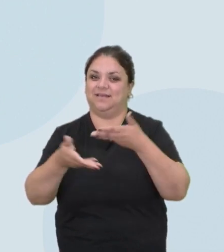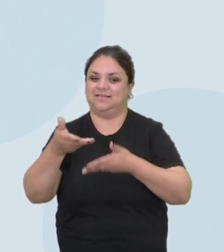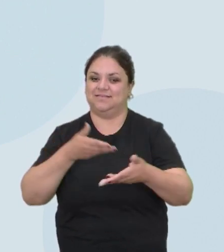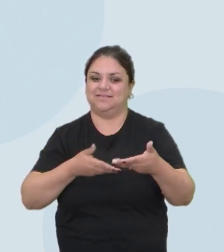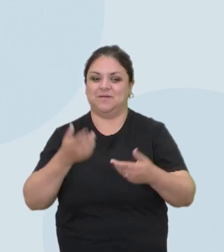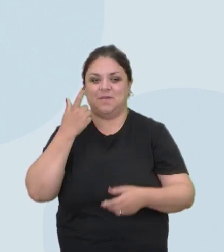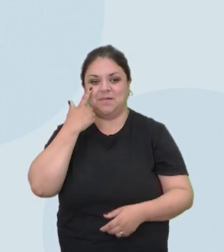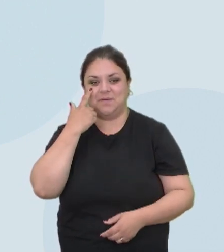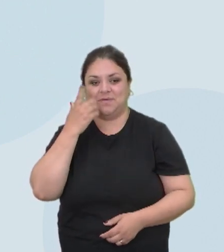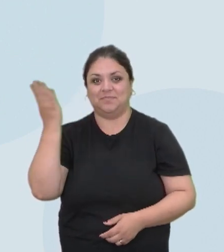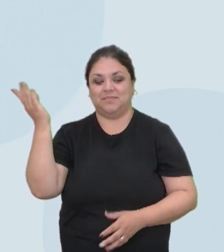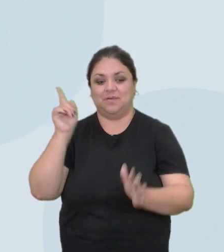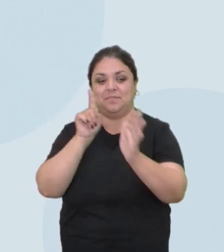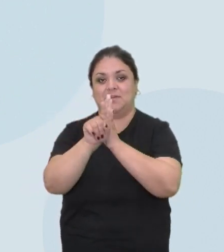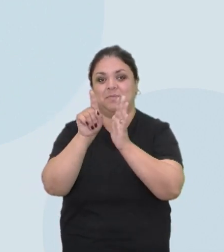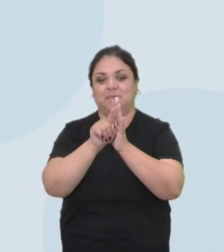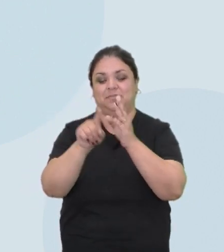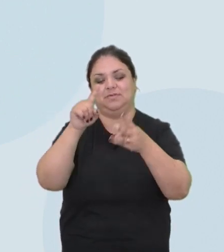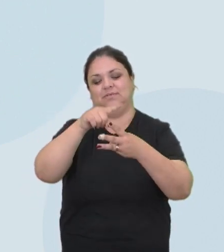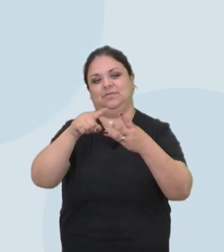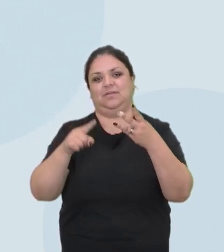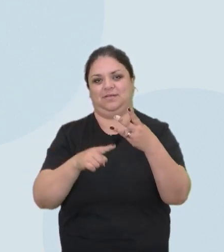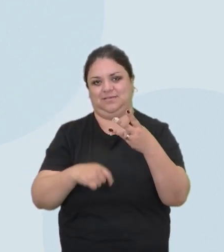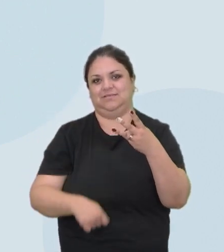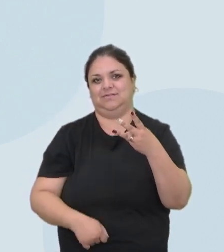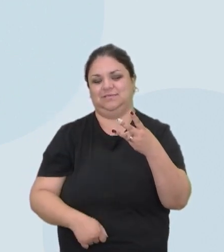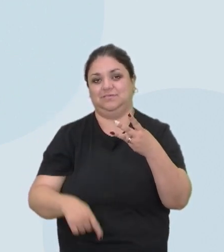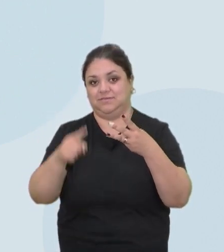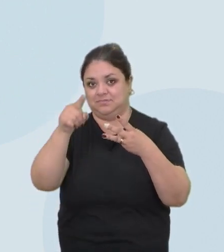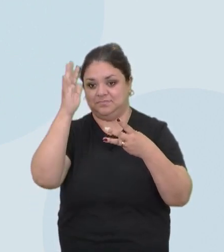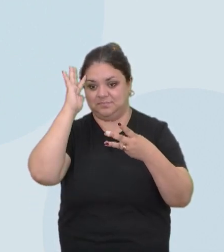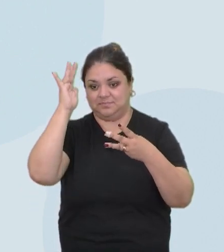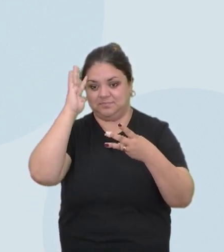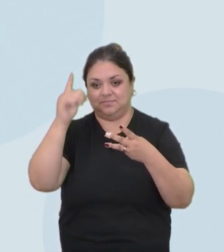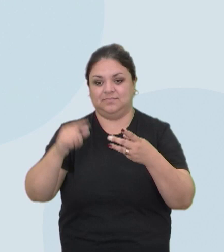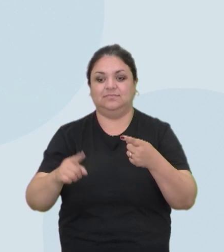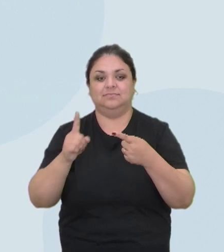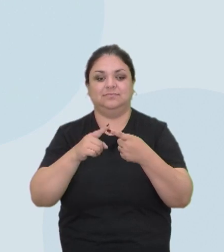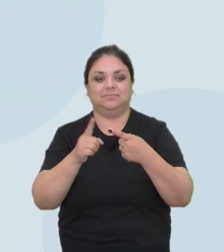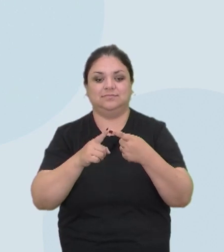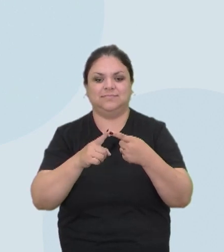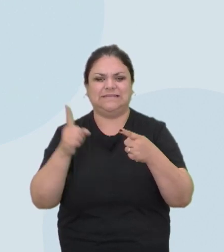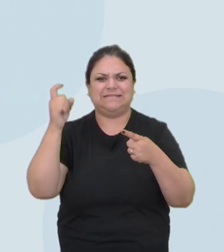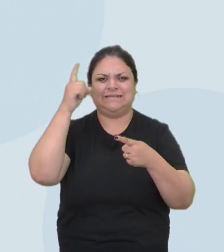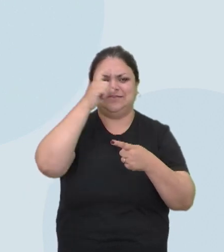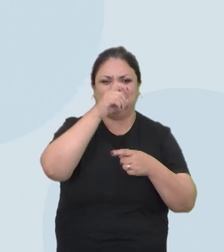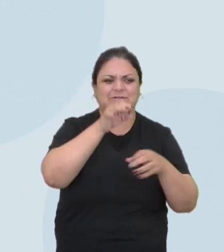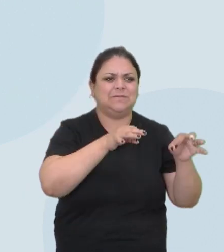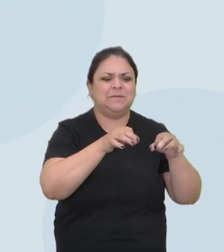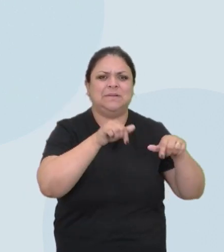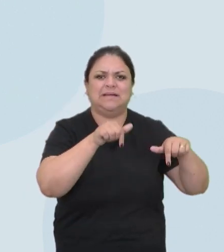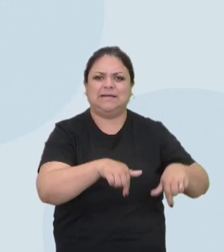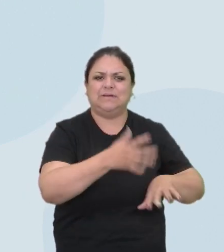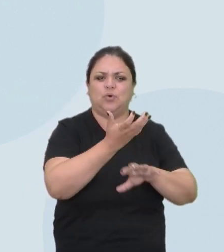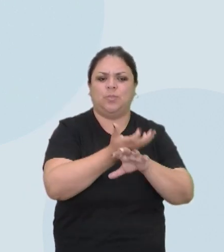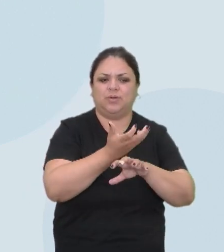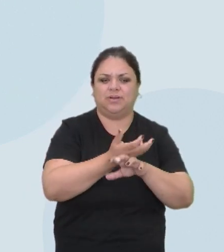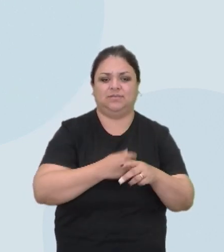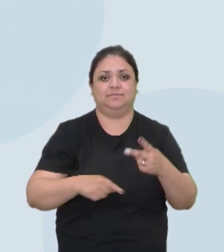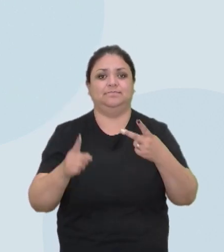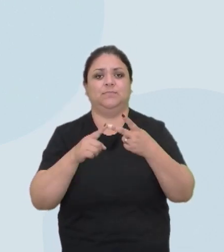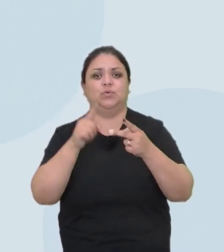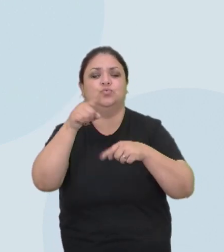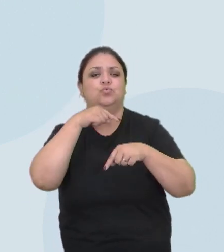deixar aí, olha, 3 perguntinhas para vocês. Quais as dificuldades que vocês tiveram ao longo do componente? Quais as